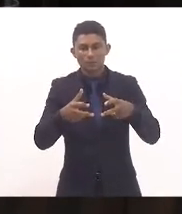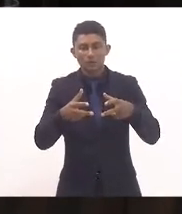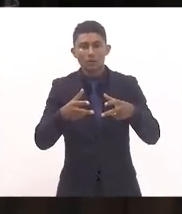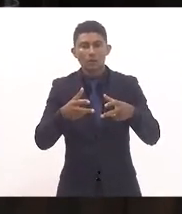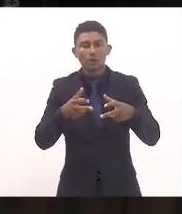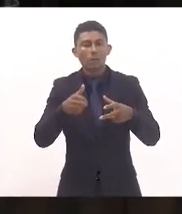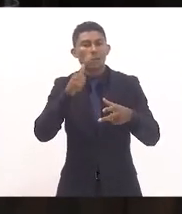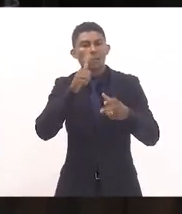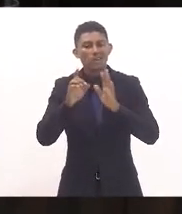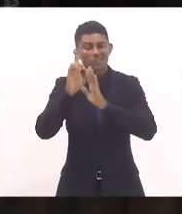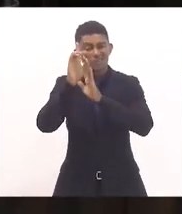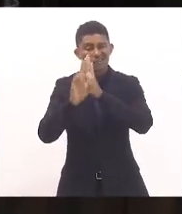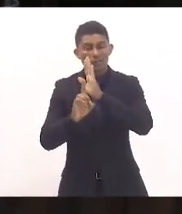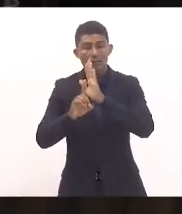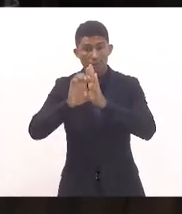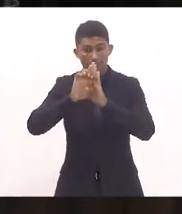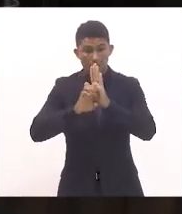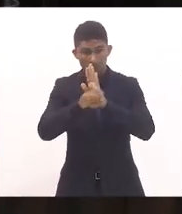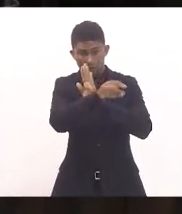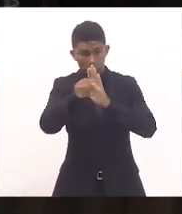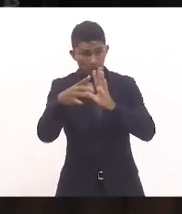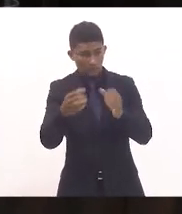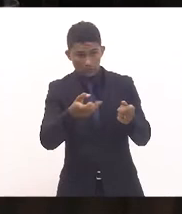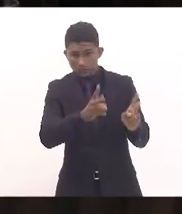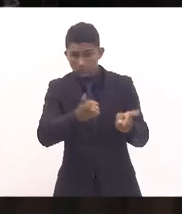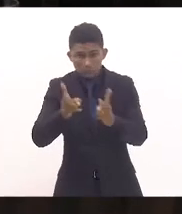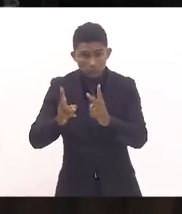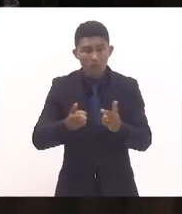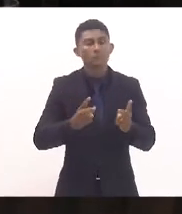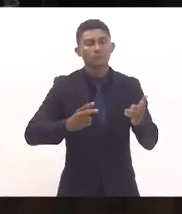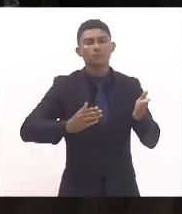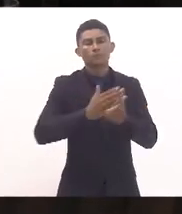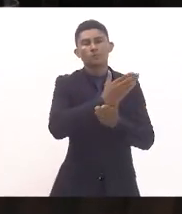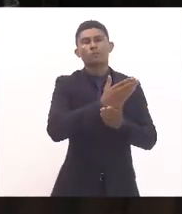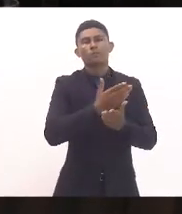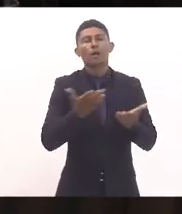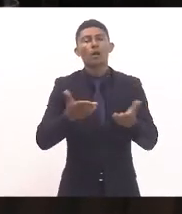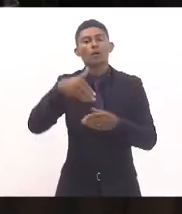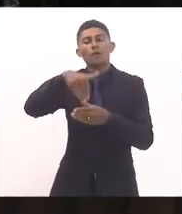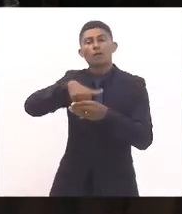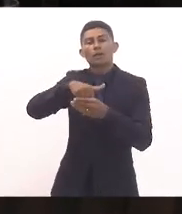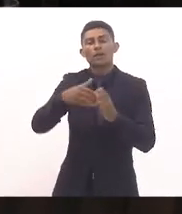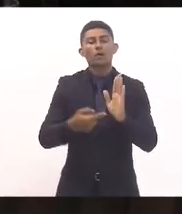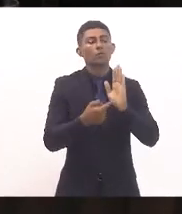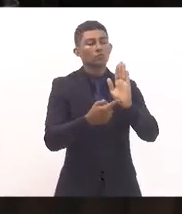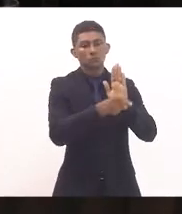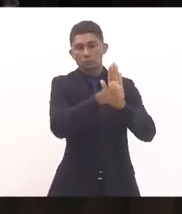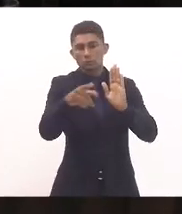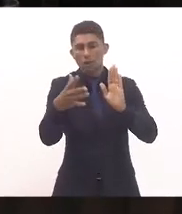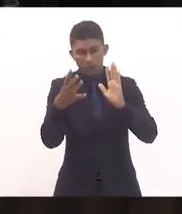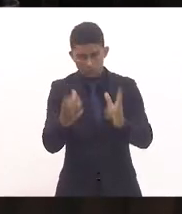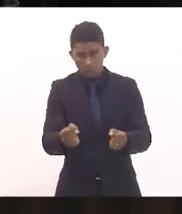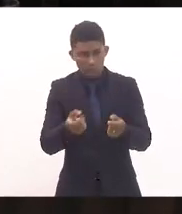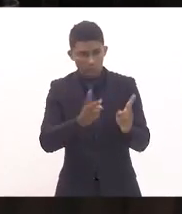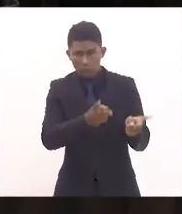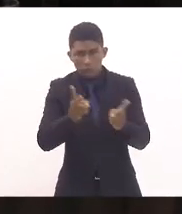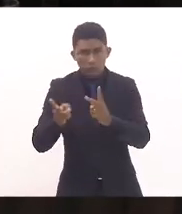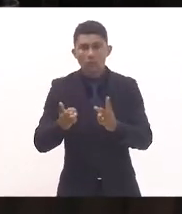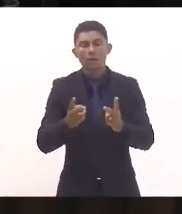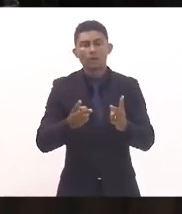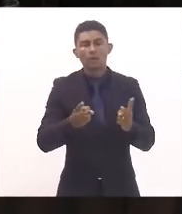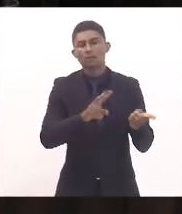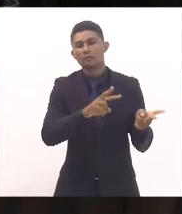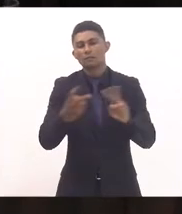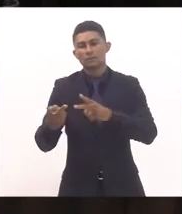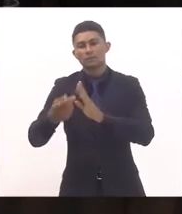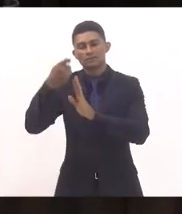com emendas. Senhores que aprovam, permaneçam como estão, aprovado. Em votação, projeto assim emendado. Senhores que aprovam, permaneçam como estão, aprovado. Vai a redação do vencido.